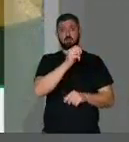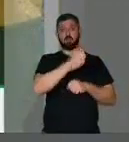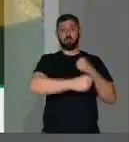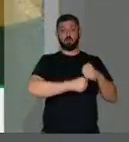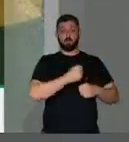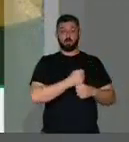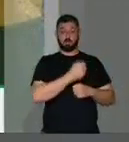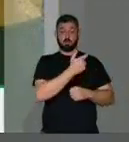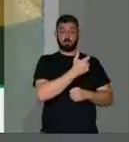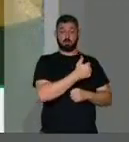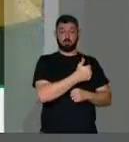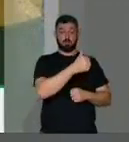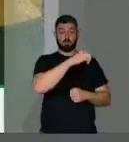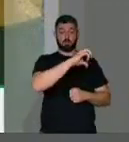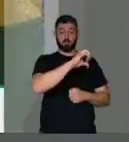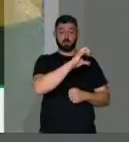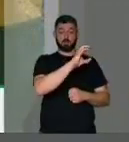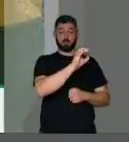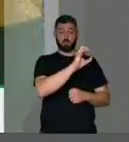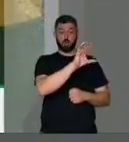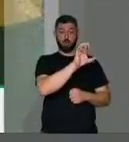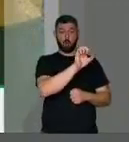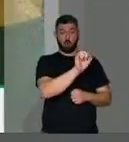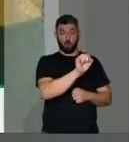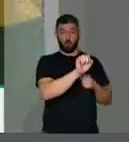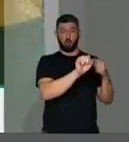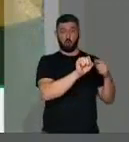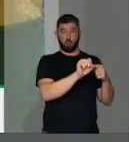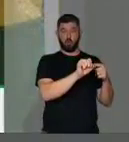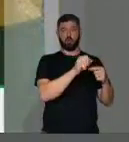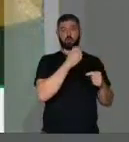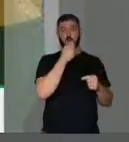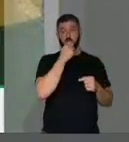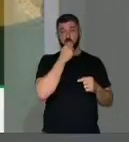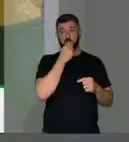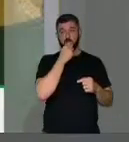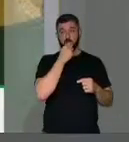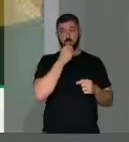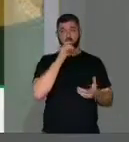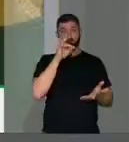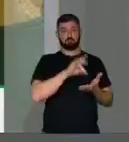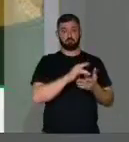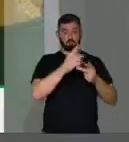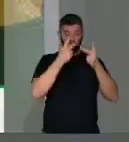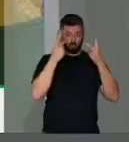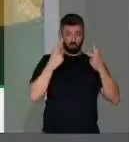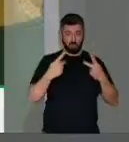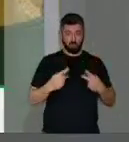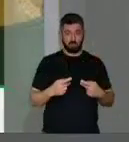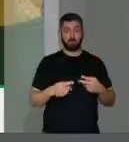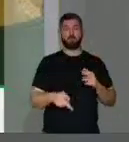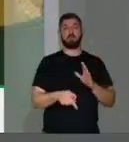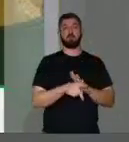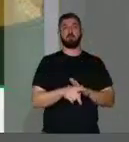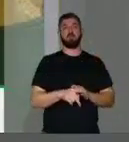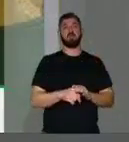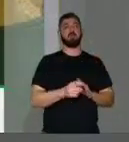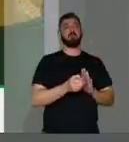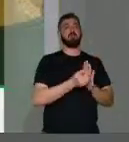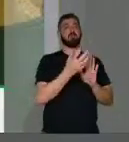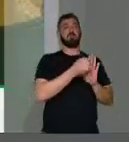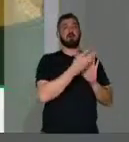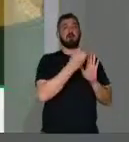ano de 1908, um legado humano representado por centenas